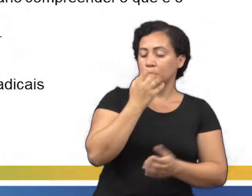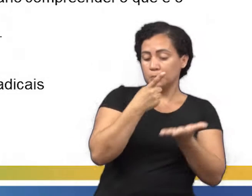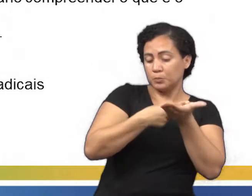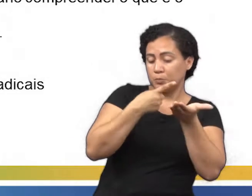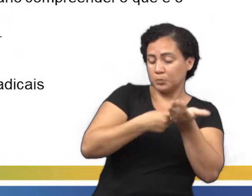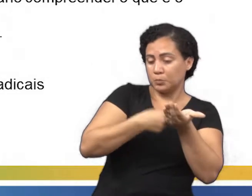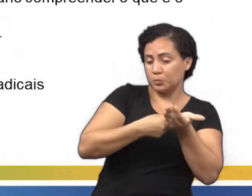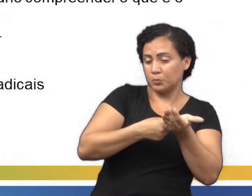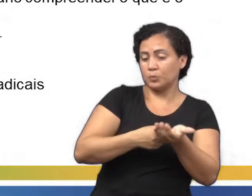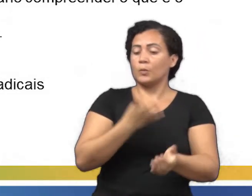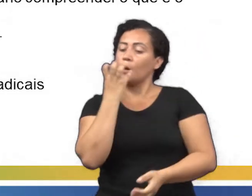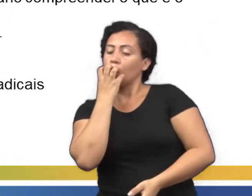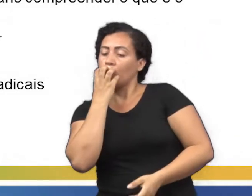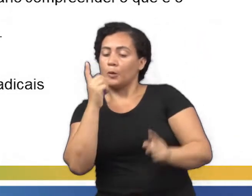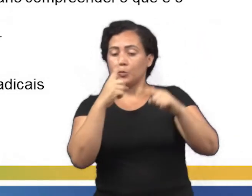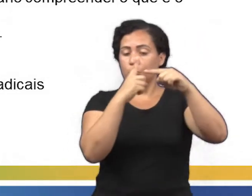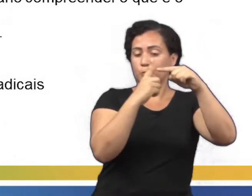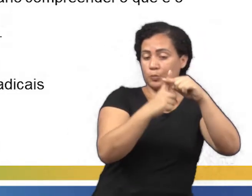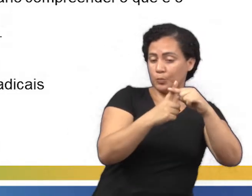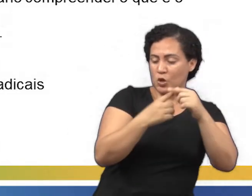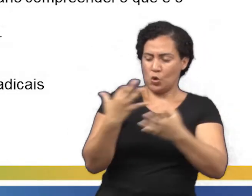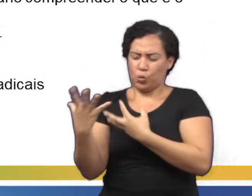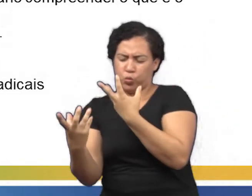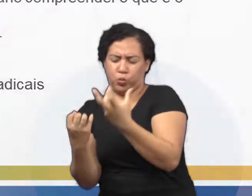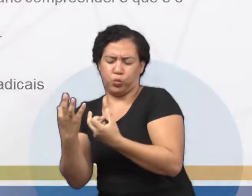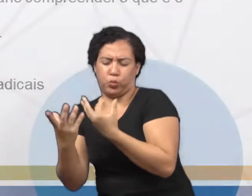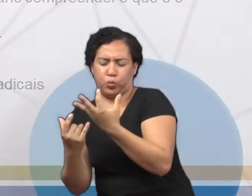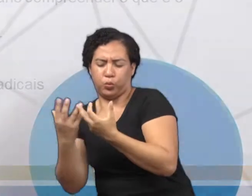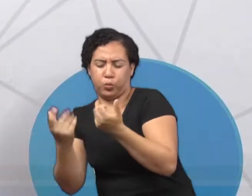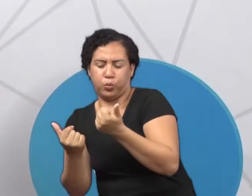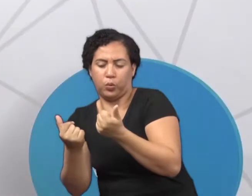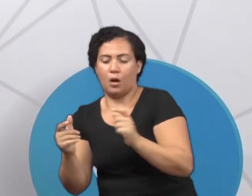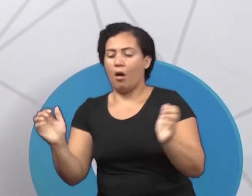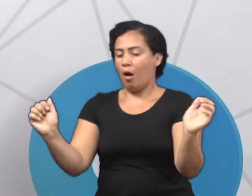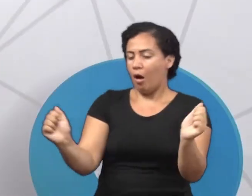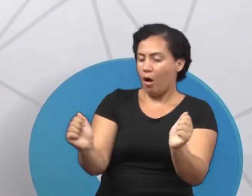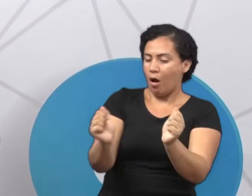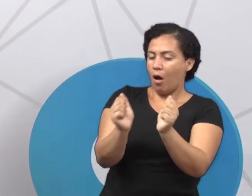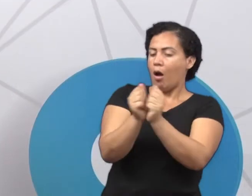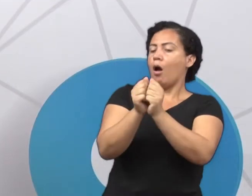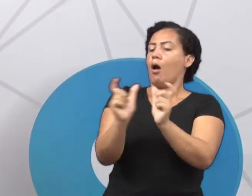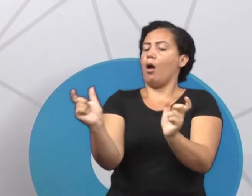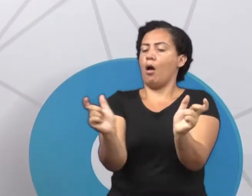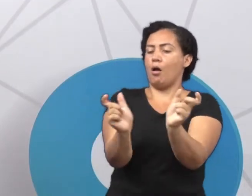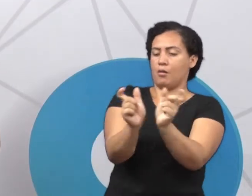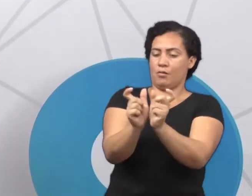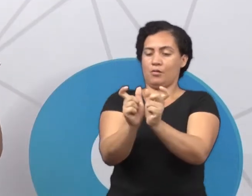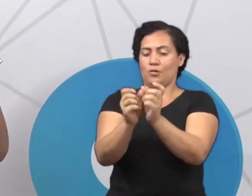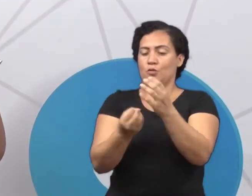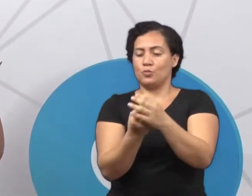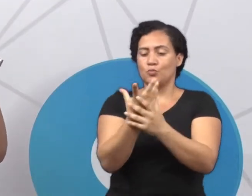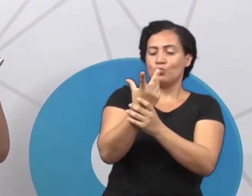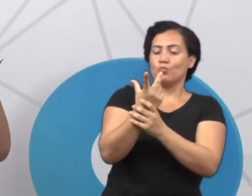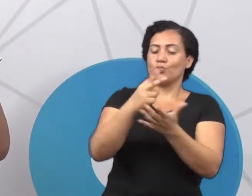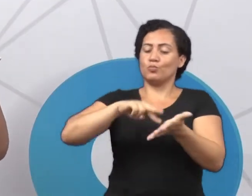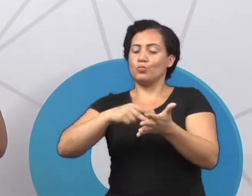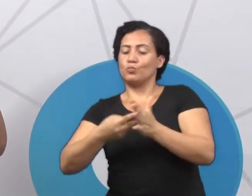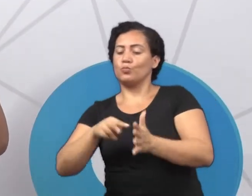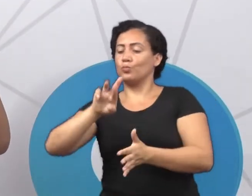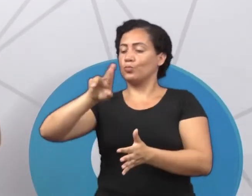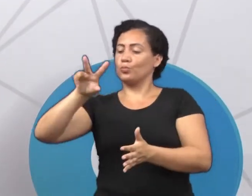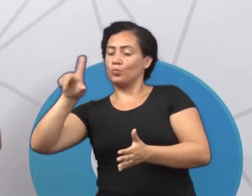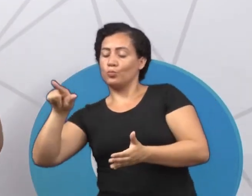é formada pela palavra cachorro mais quente. Então, juntei essas duas palavrinhas, formou um outro